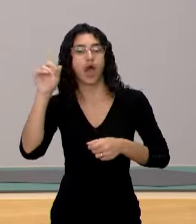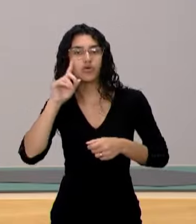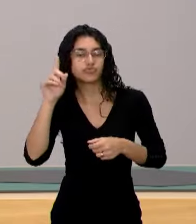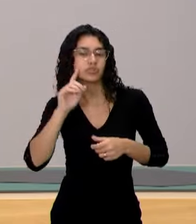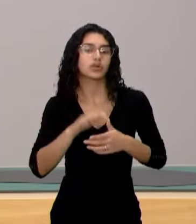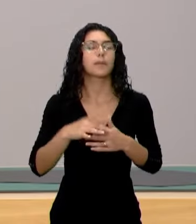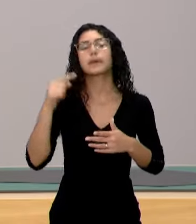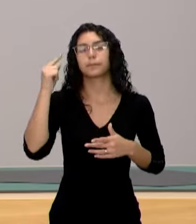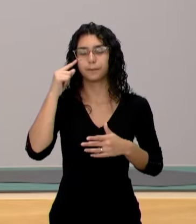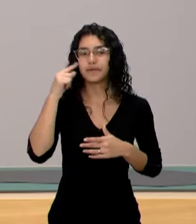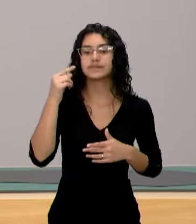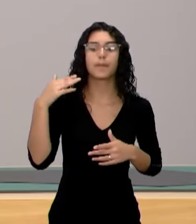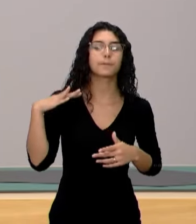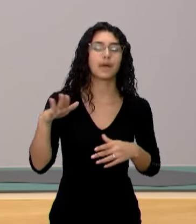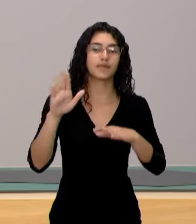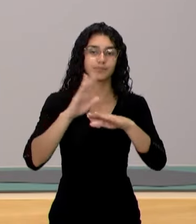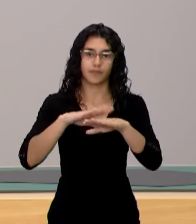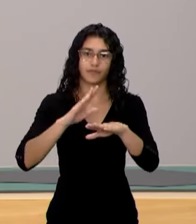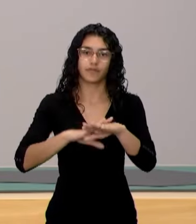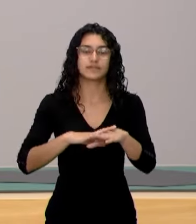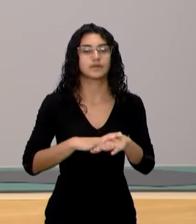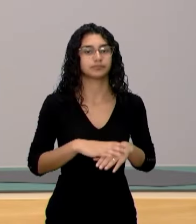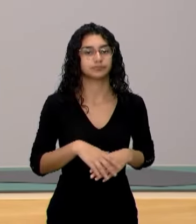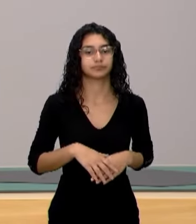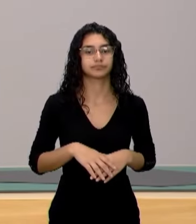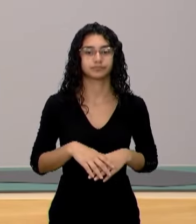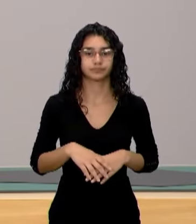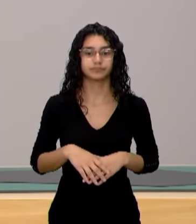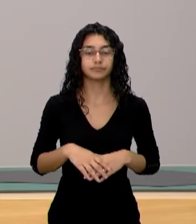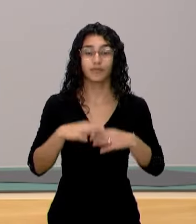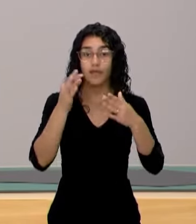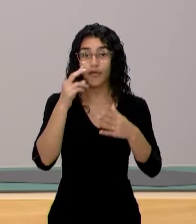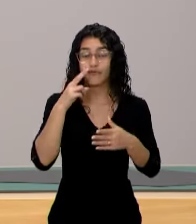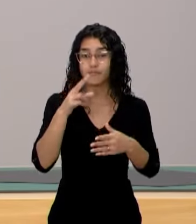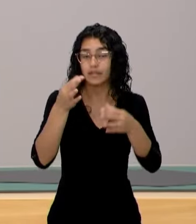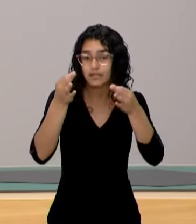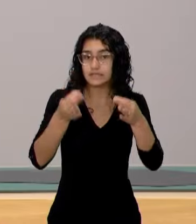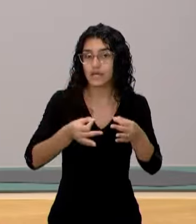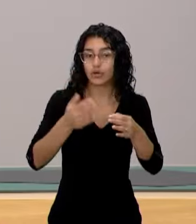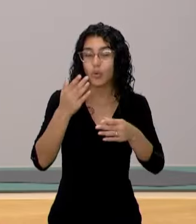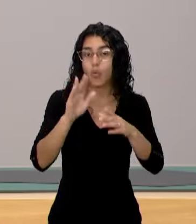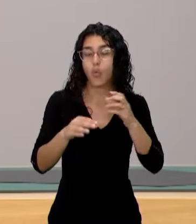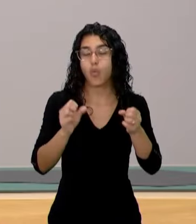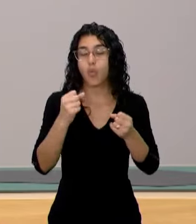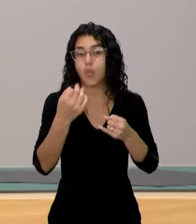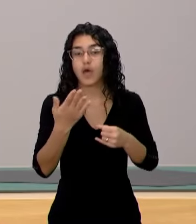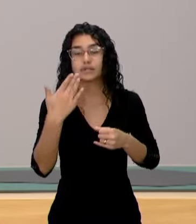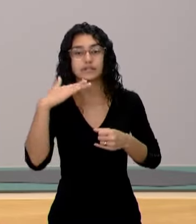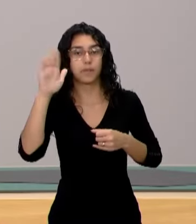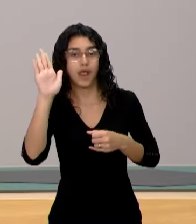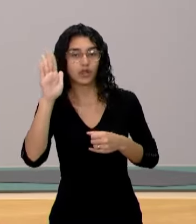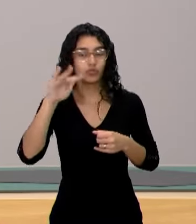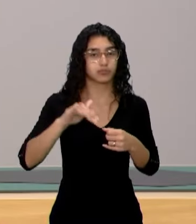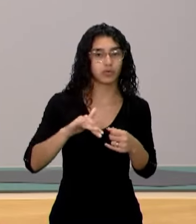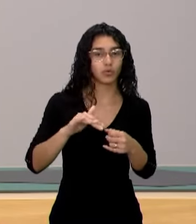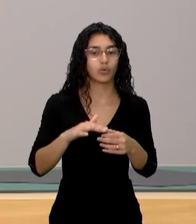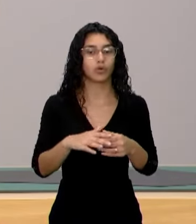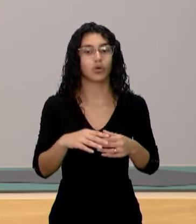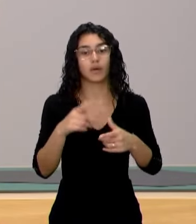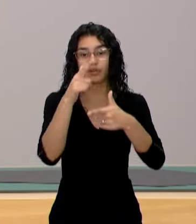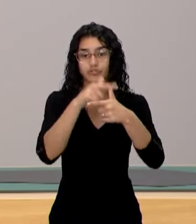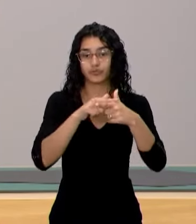tempo, você tem que pensar um pouco e aí você decide que é uma proporcionalidade e vê quantas vezes aumenta ou ou diminui, né? Ou